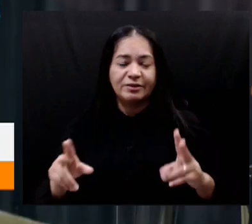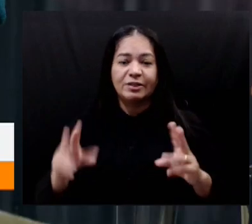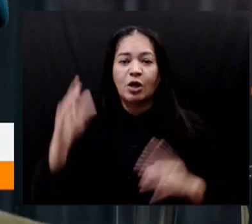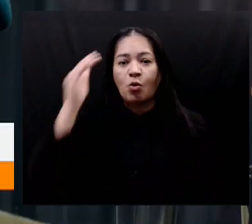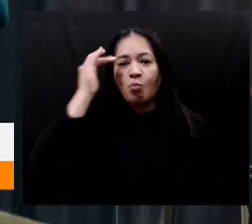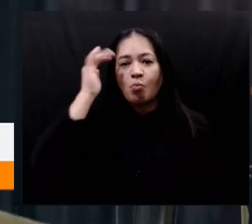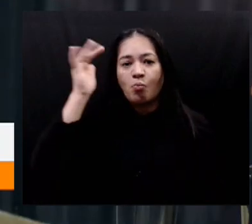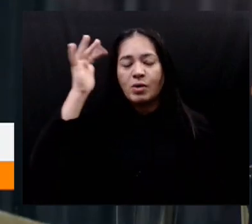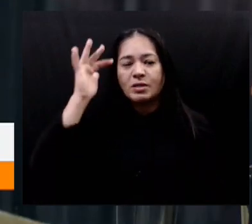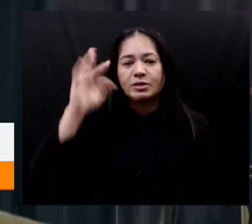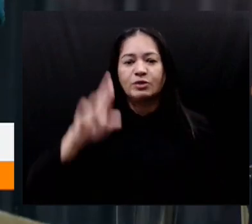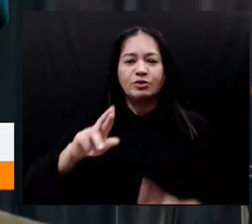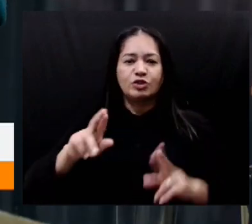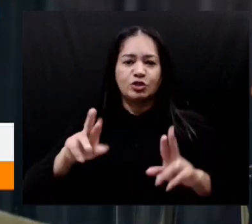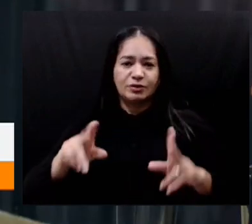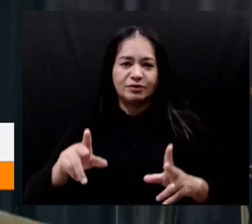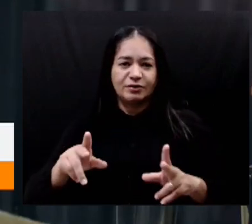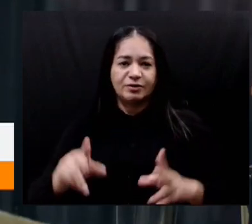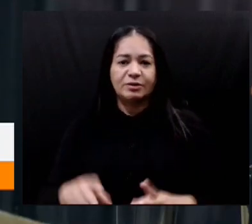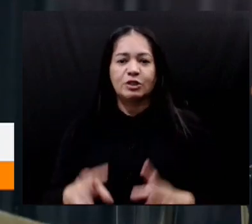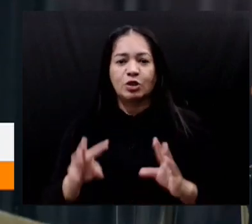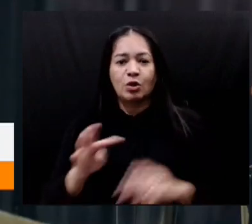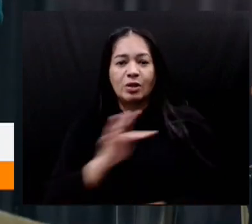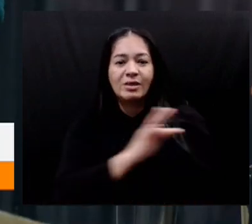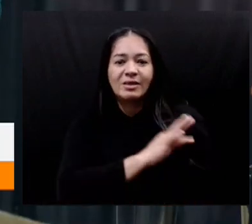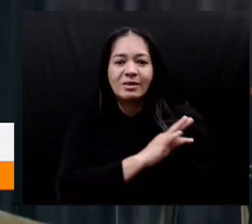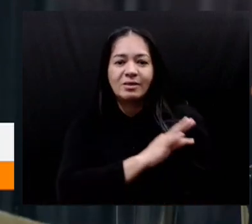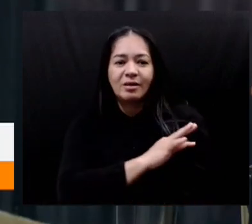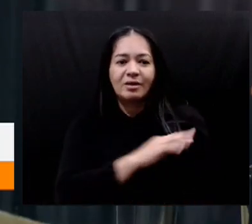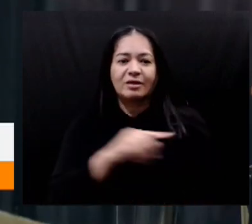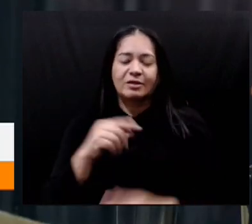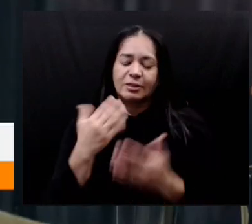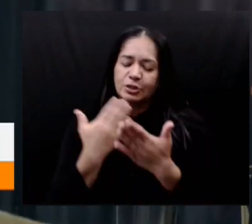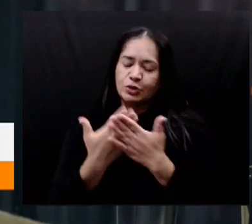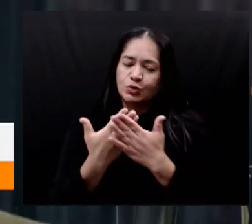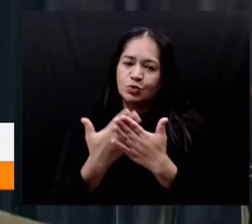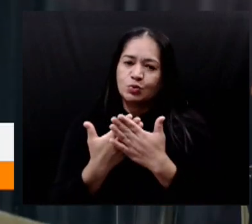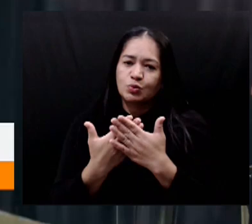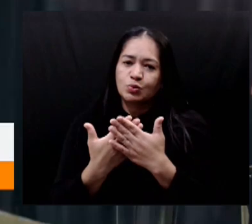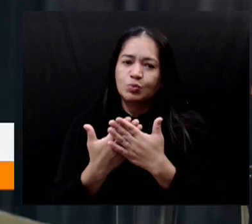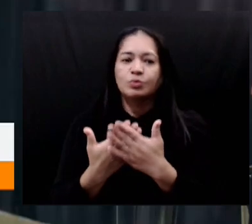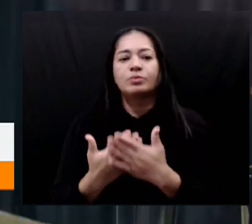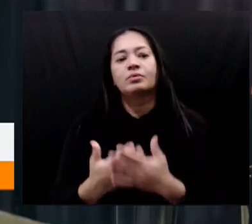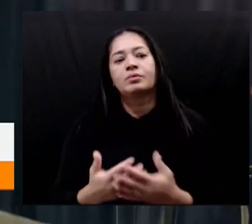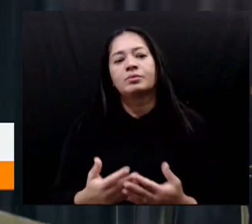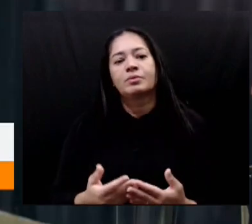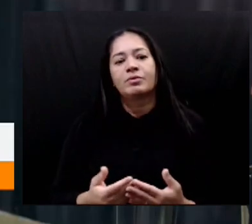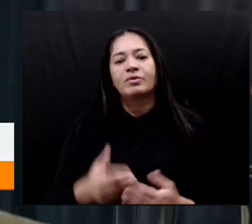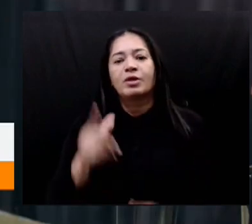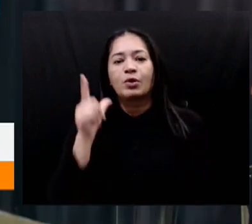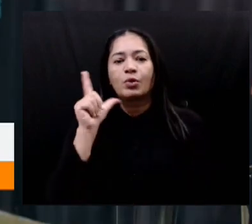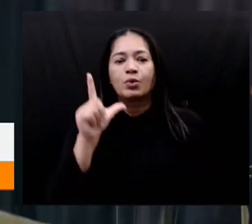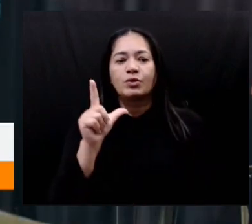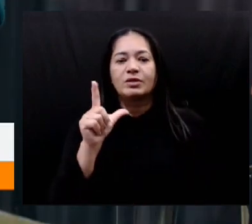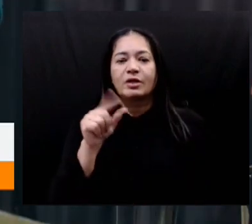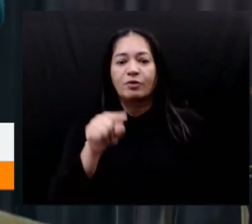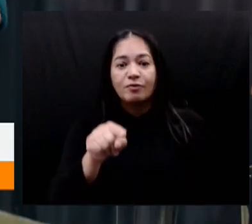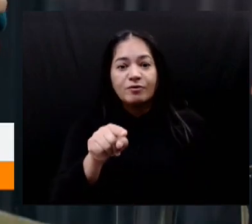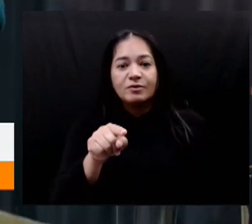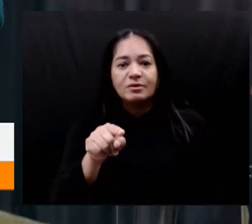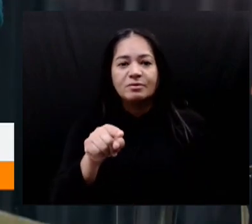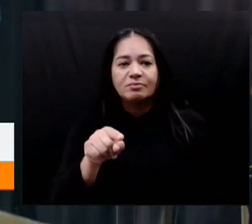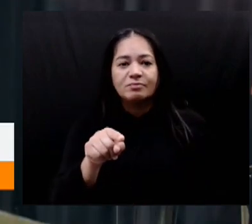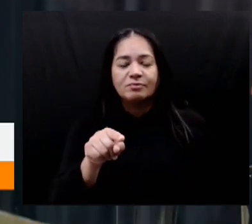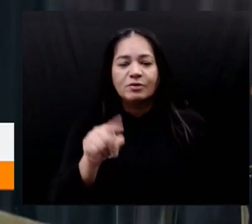né, com técnicas que ela estudou e que ela consegue fazer você olhar de uma